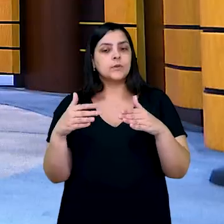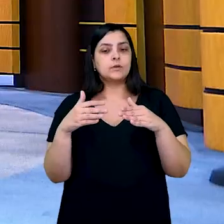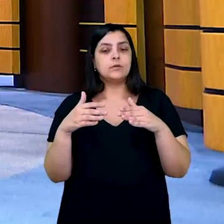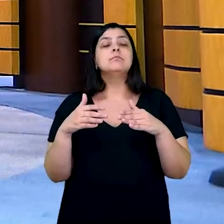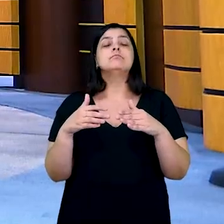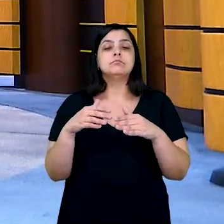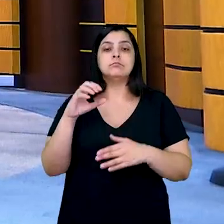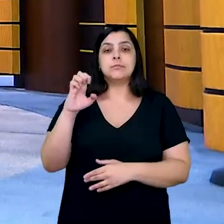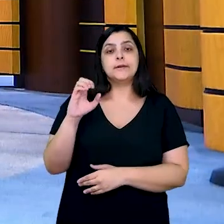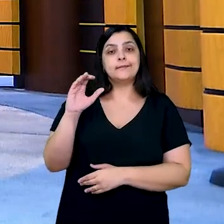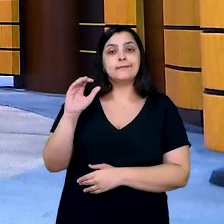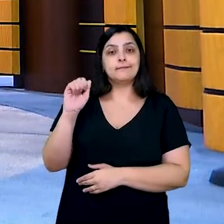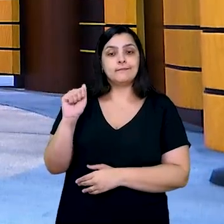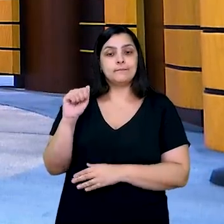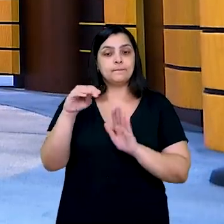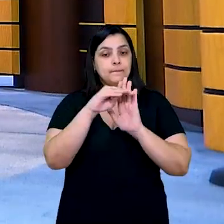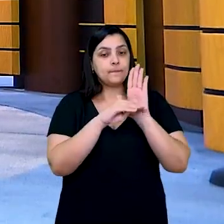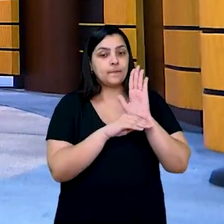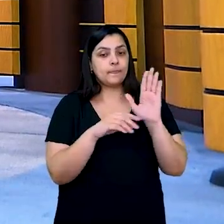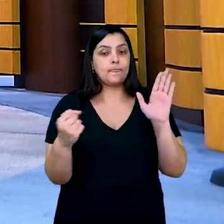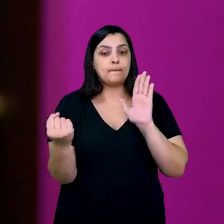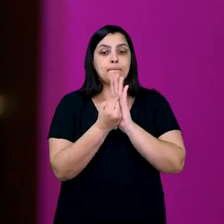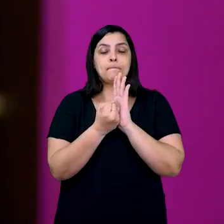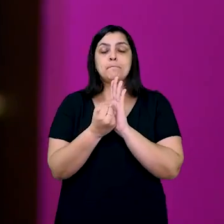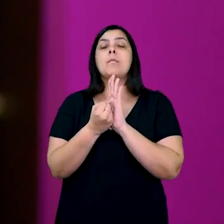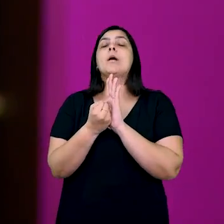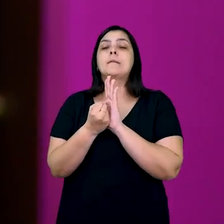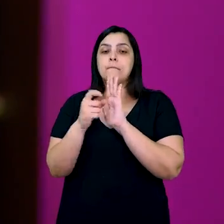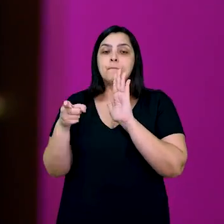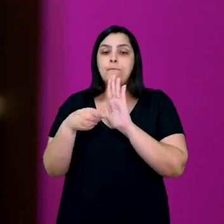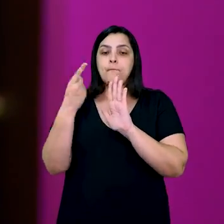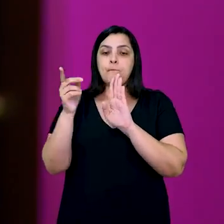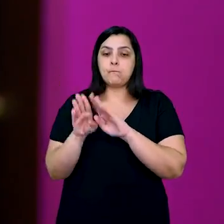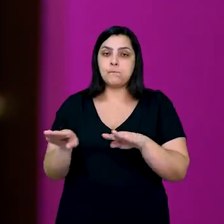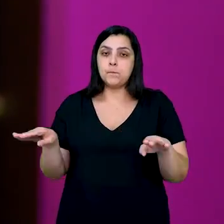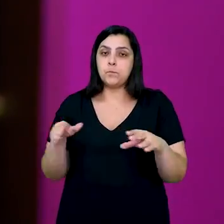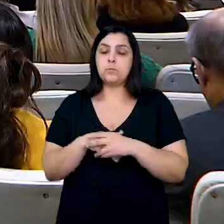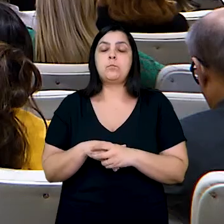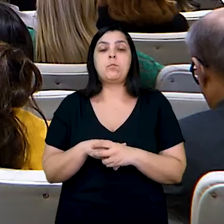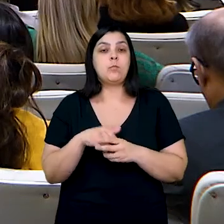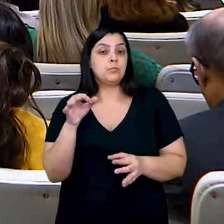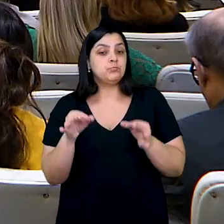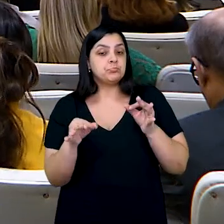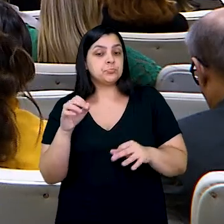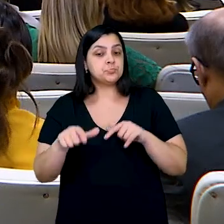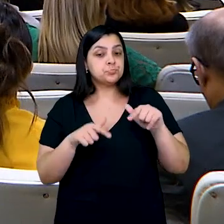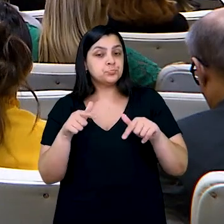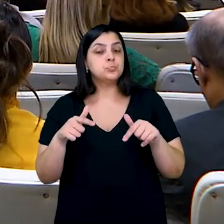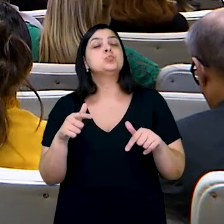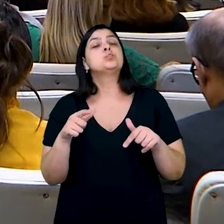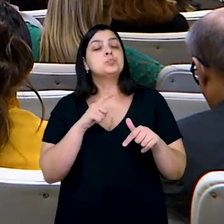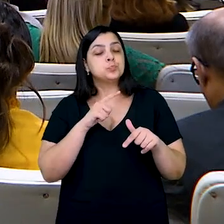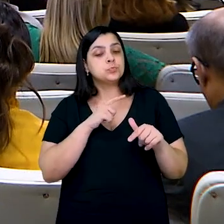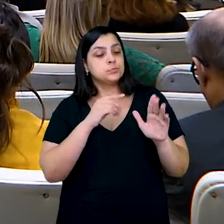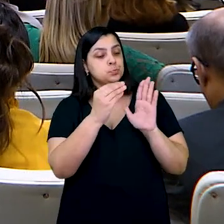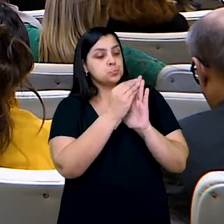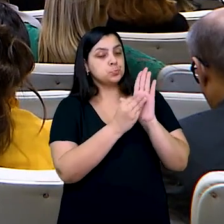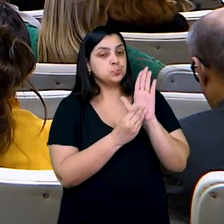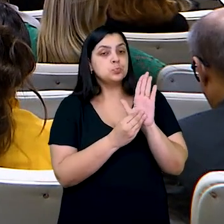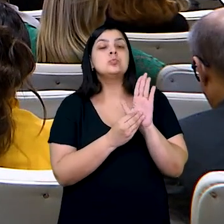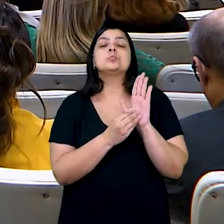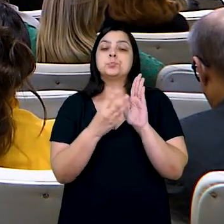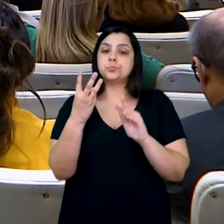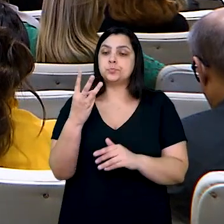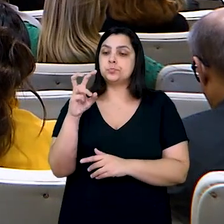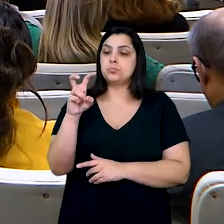avanços em prol do Estatuto da Criança e do Adolescente e do Marco Legal da Primeira Infância. A Justiça do Trabalho é, inclusive,